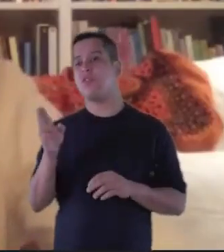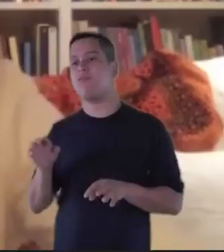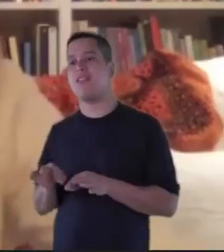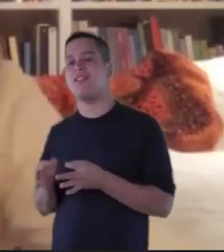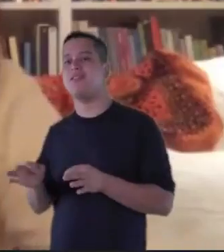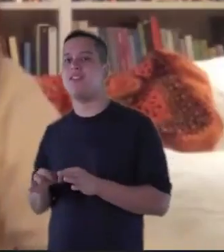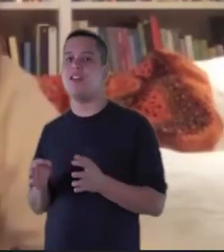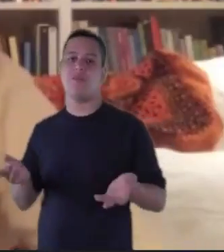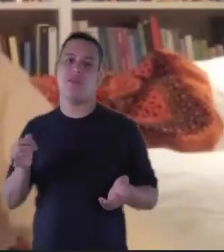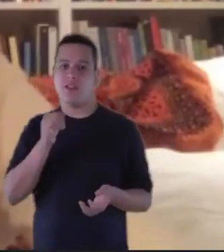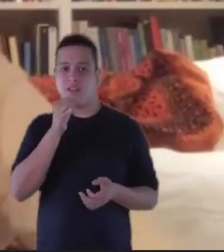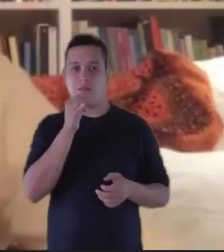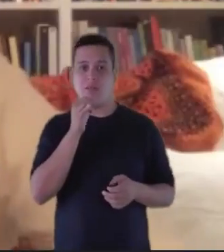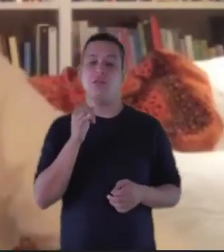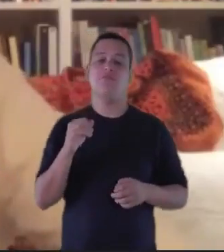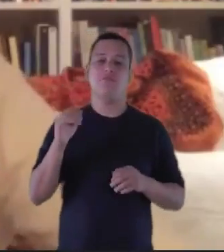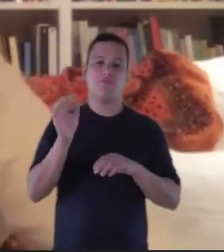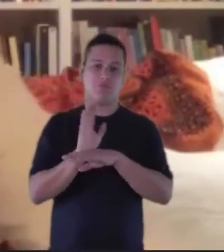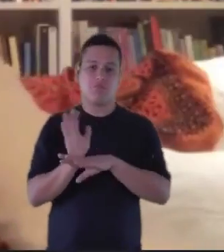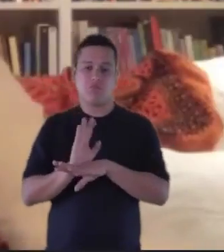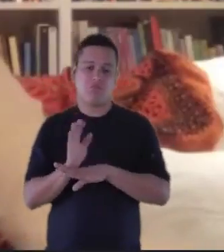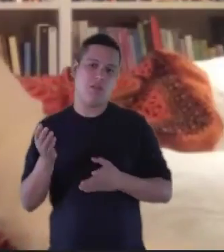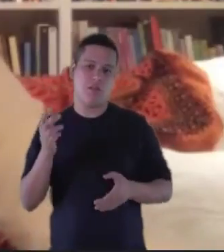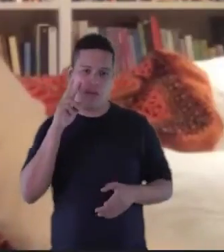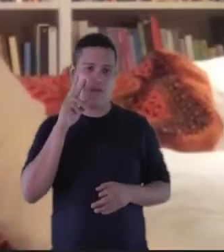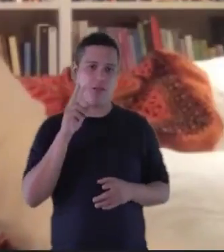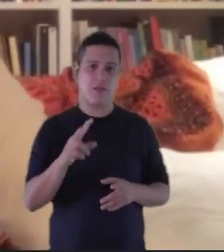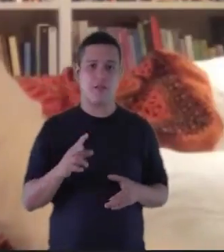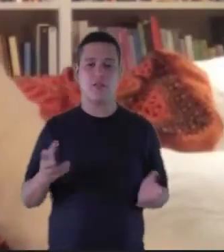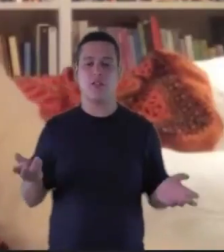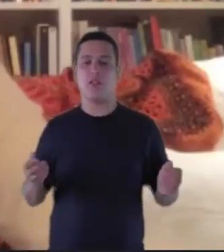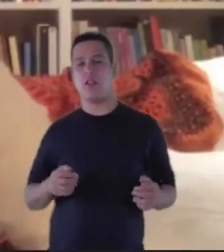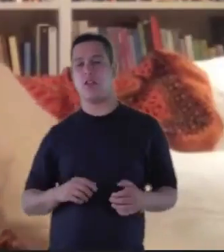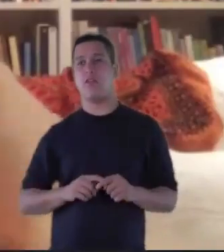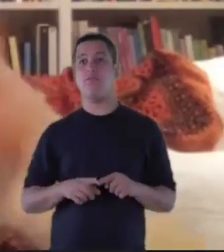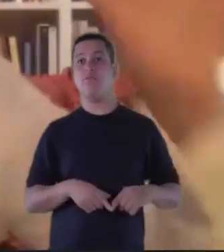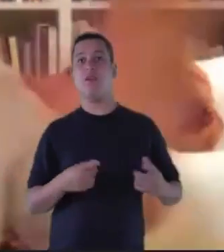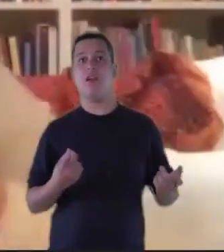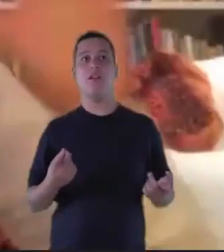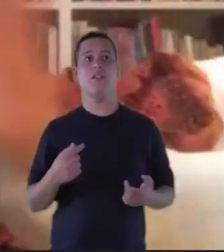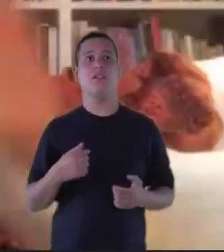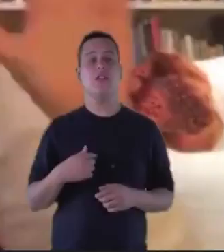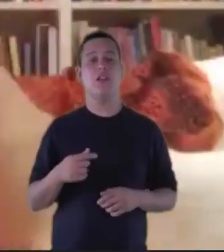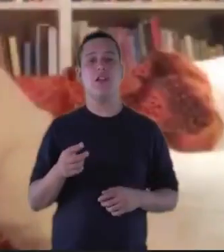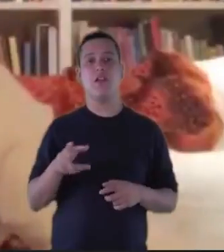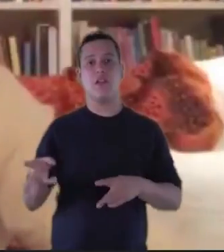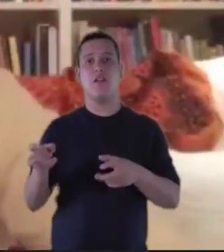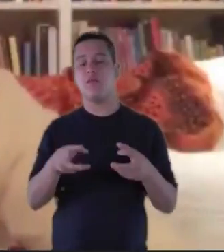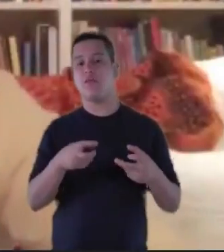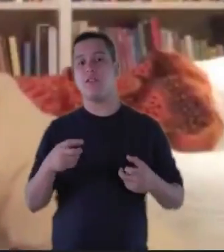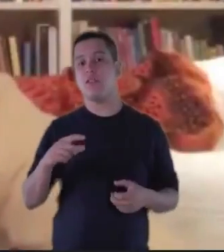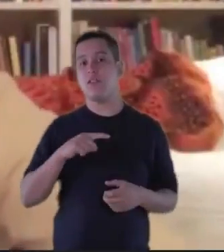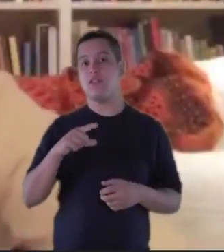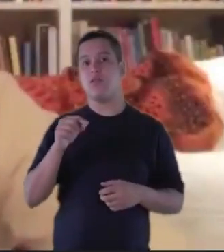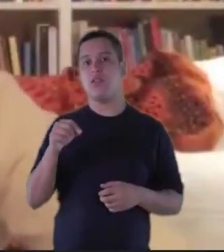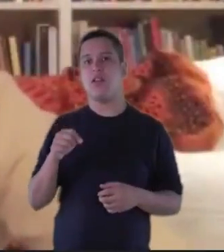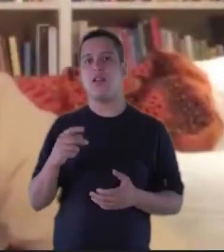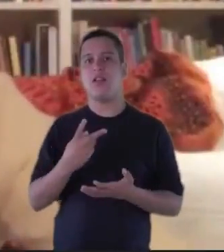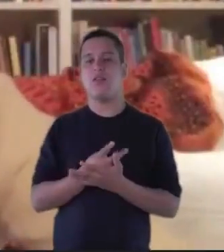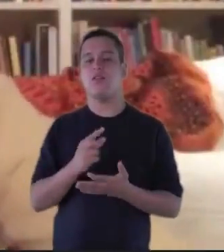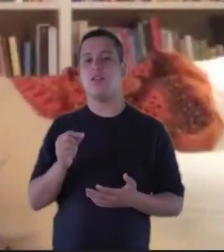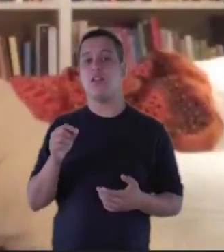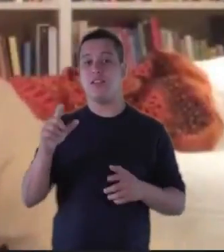clássicos e nas novelas, nas séries. Mas tinha uma hora que a televisão começava a chiar e não